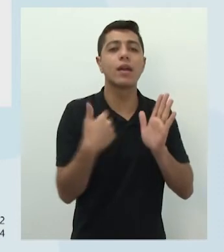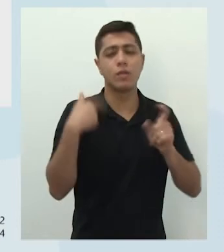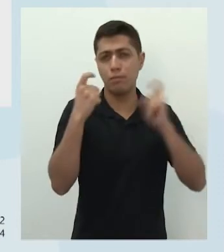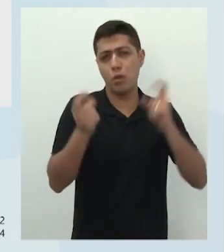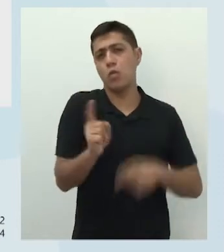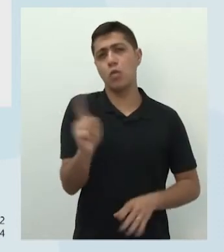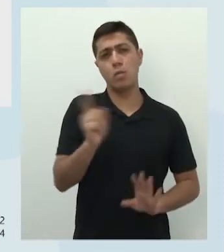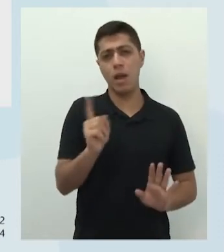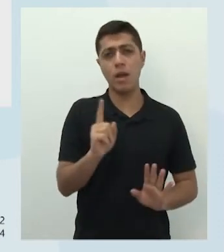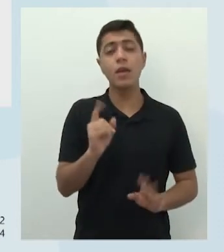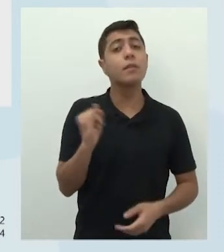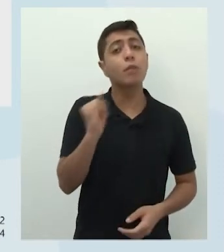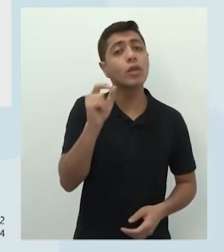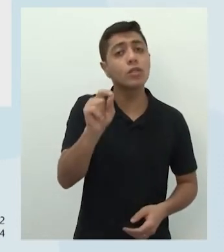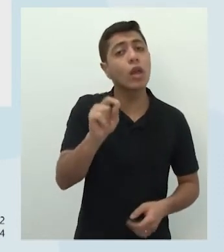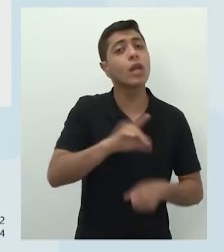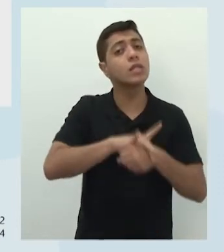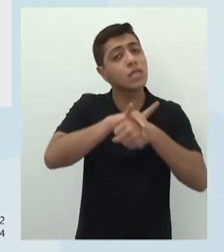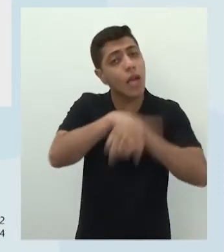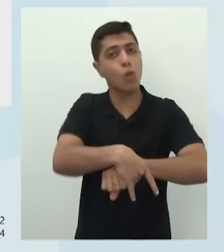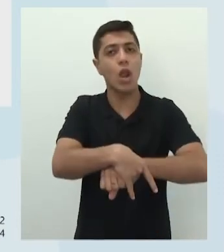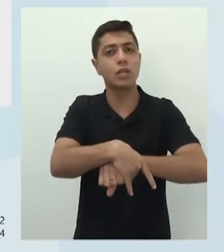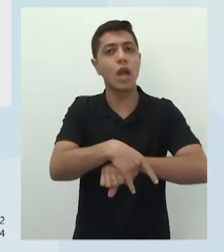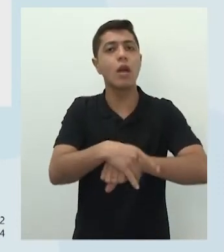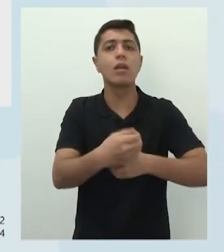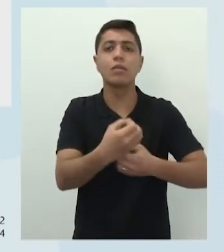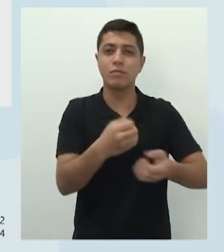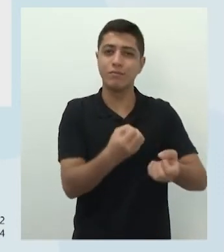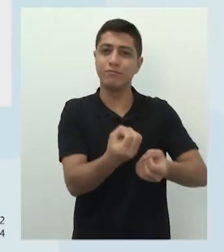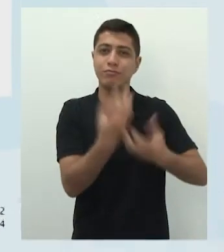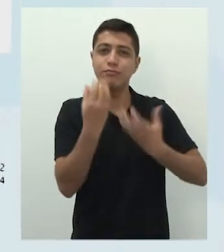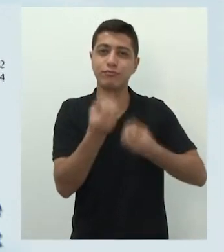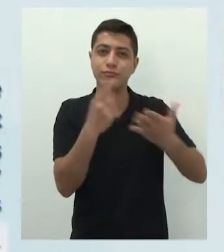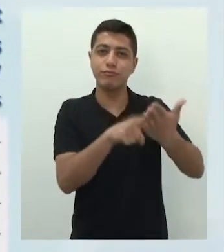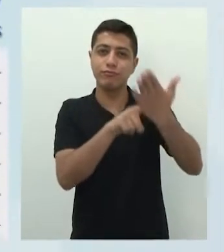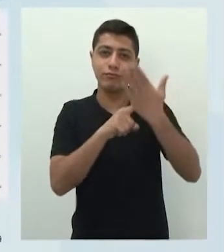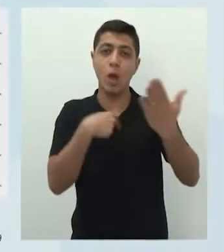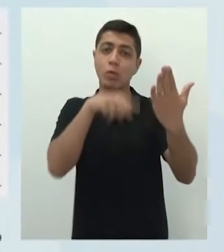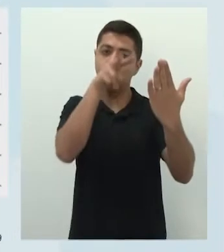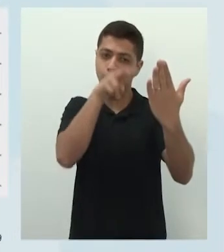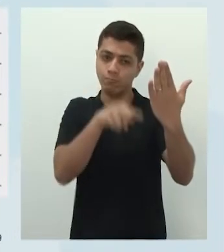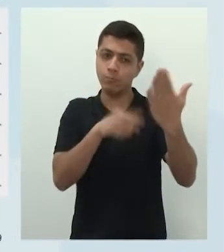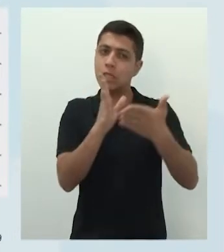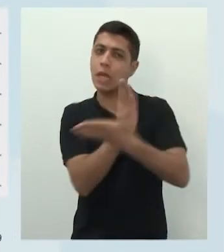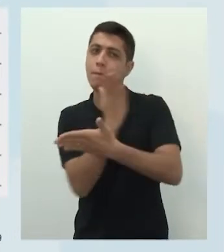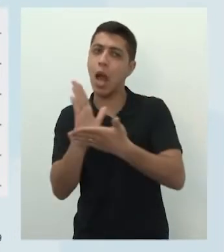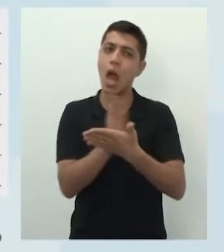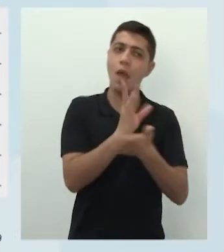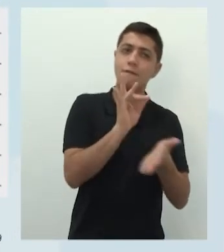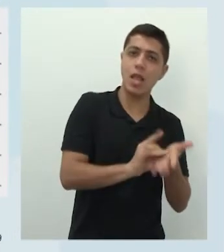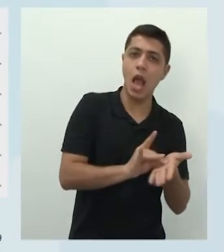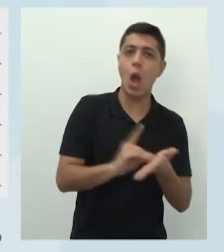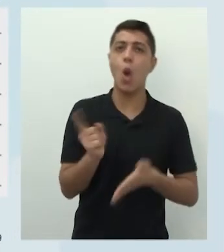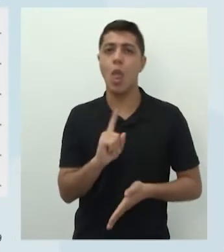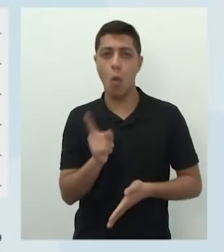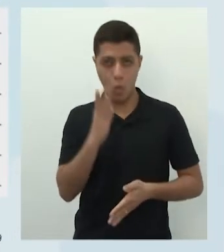de reconhecer o que é verdade e o que não é verdade. Clico próximo para mim, passo próximo, e aí vem a ideia